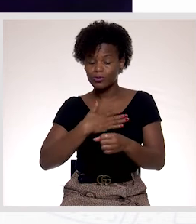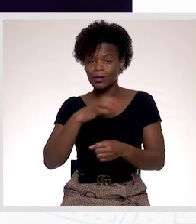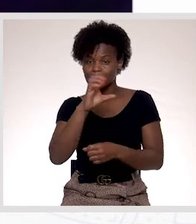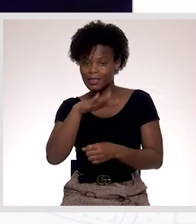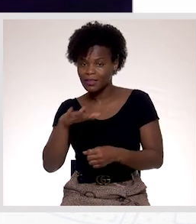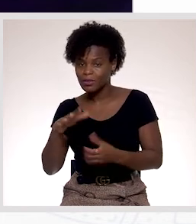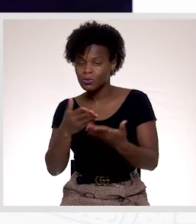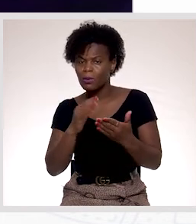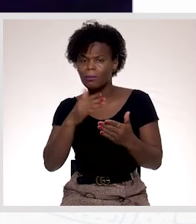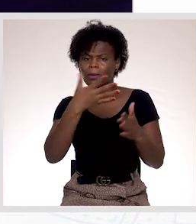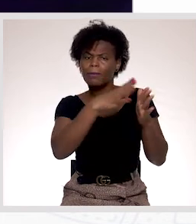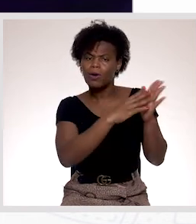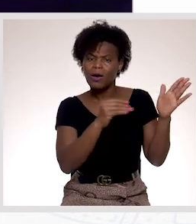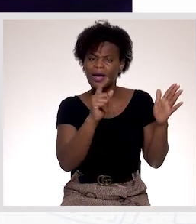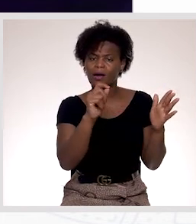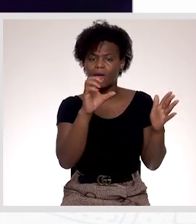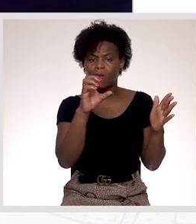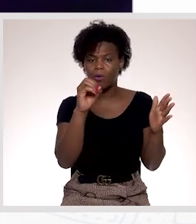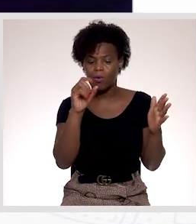modelos procariotas, como E. coli.